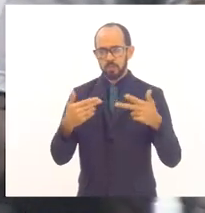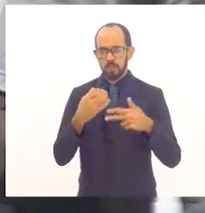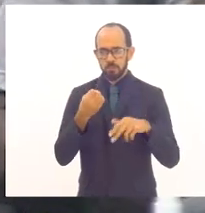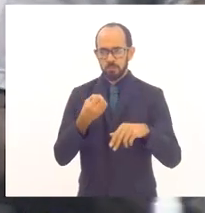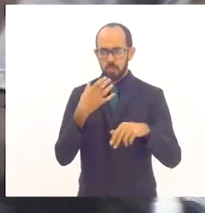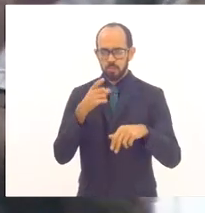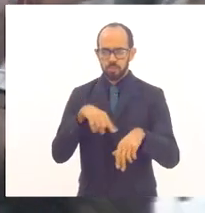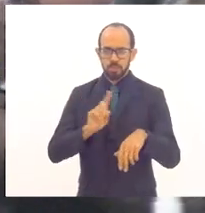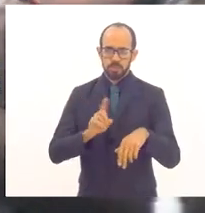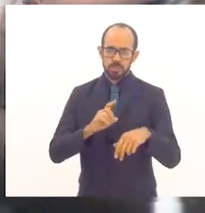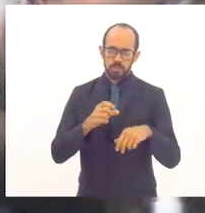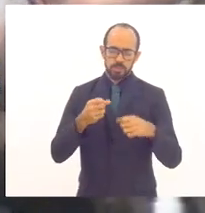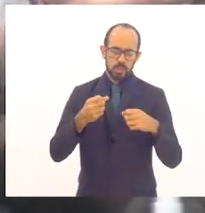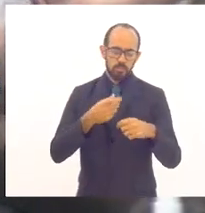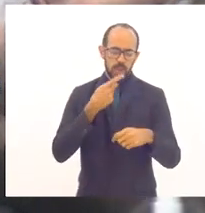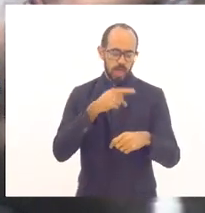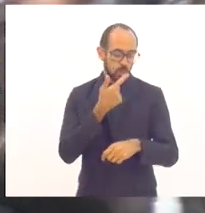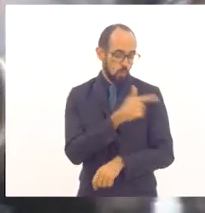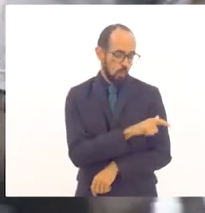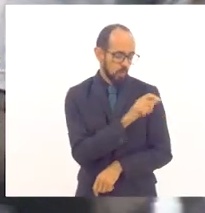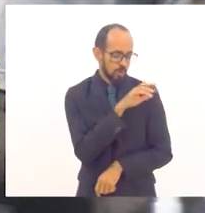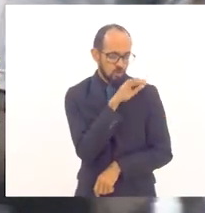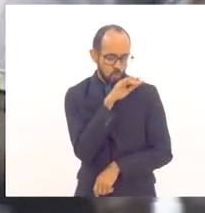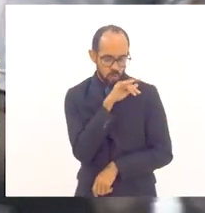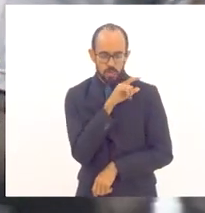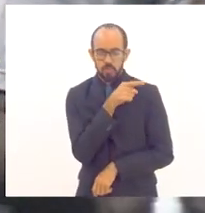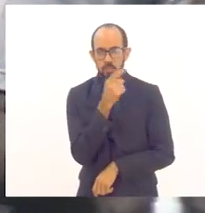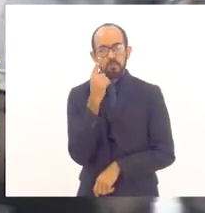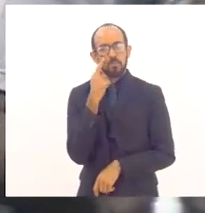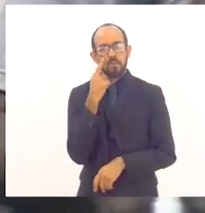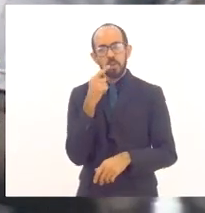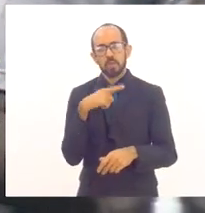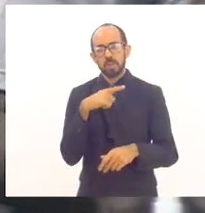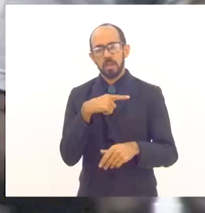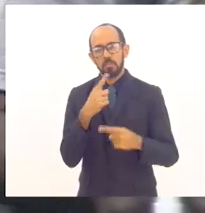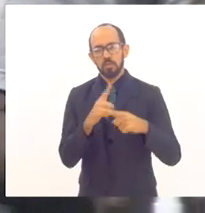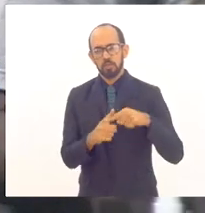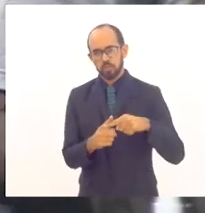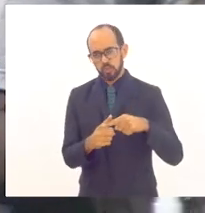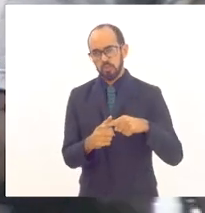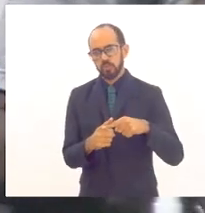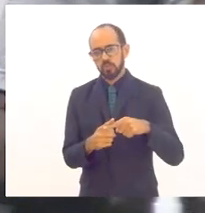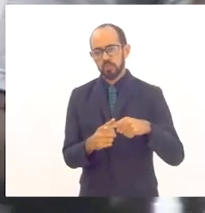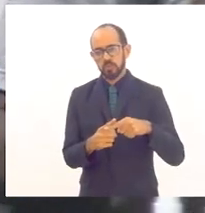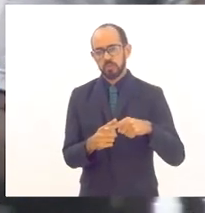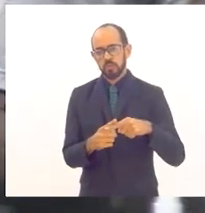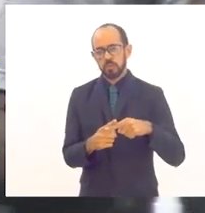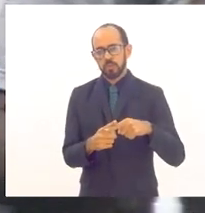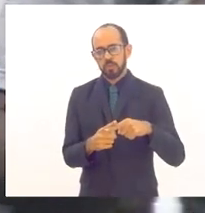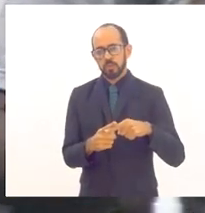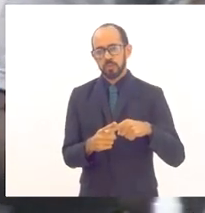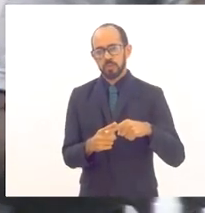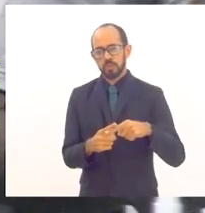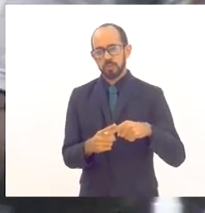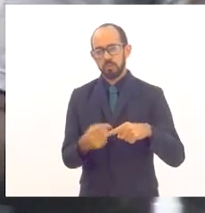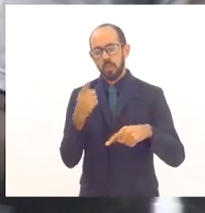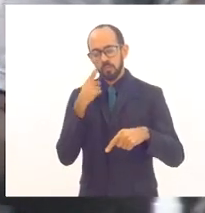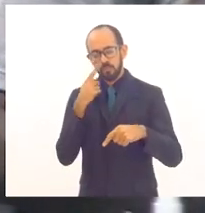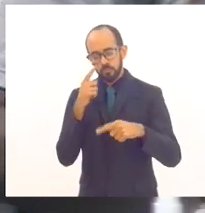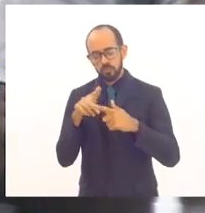dizer que a outra é 100% ruim. Vamos ver o que tem de positivo no que já está sendo feito e